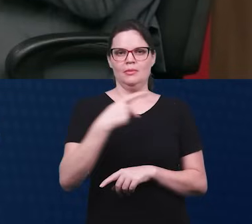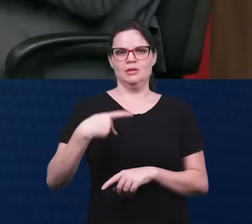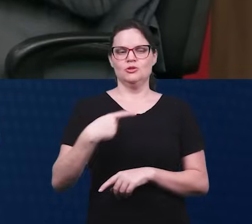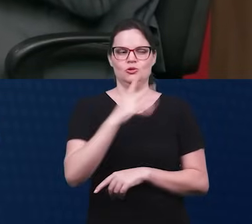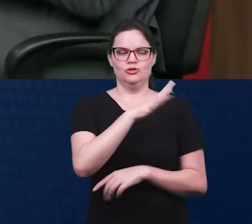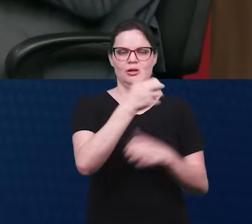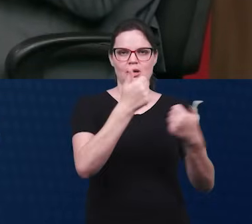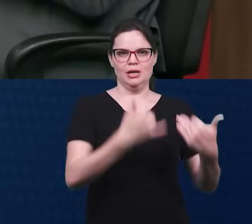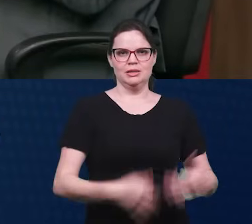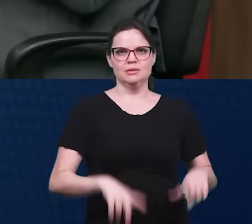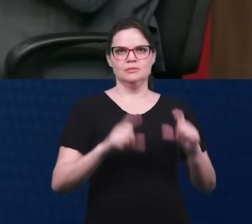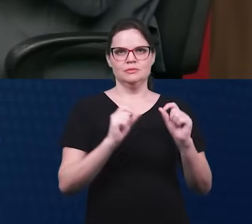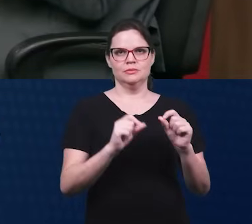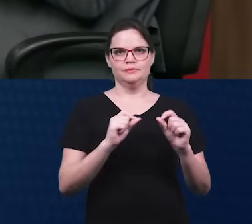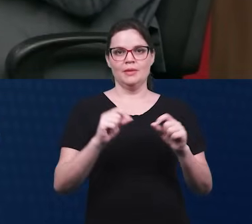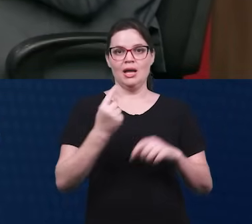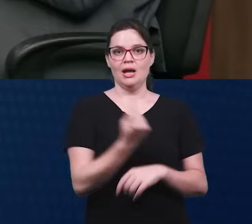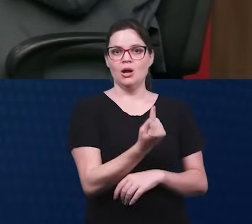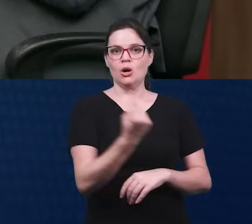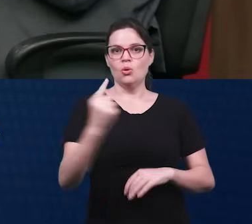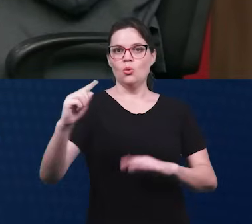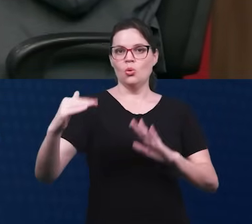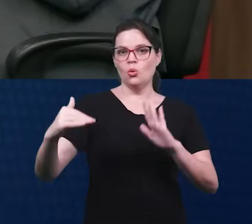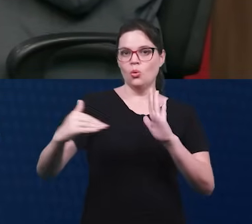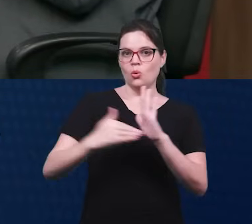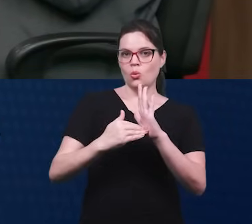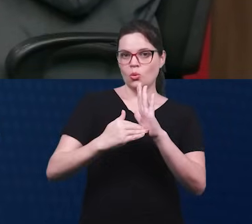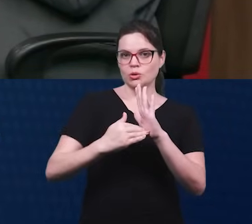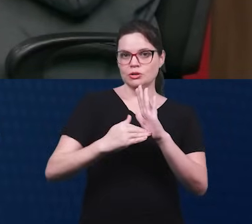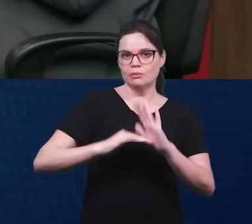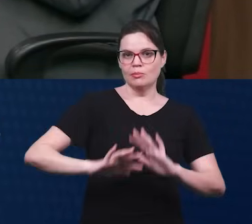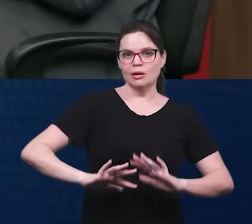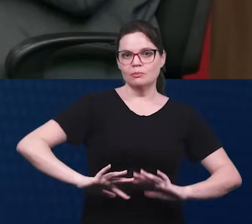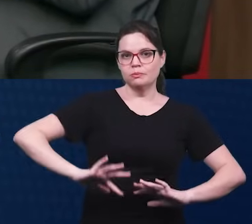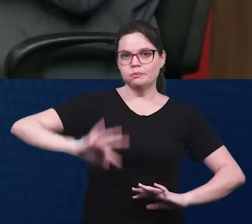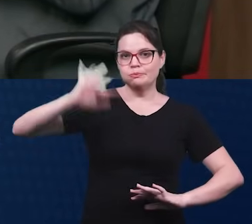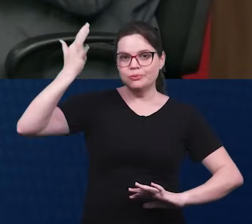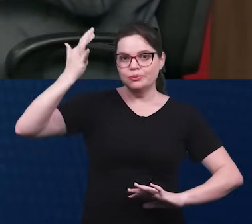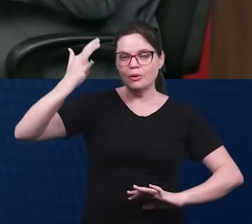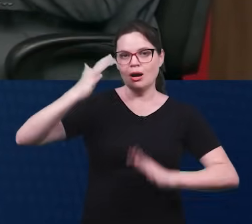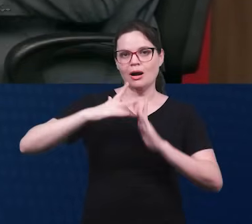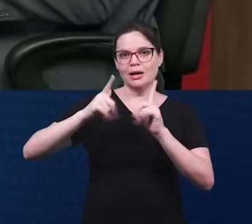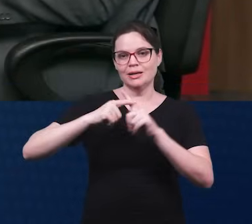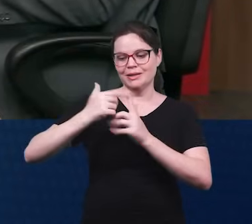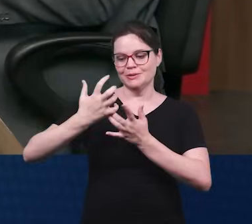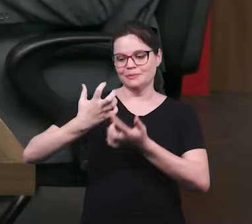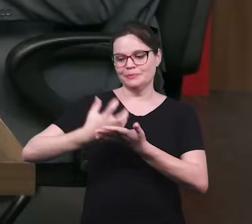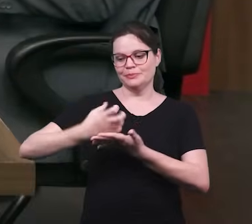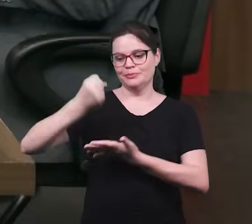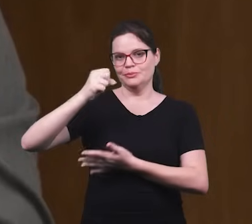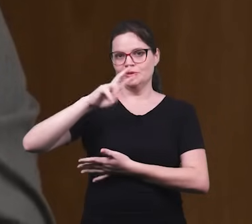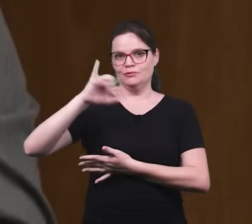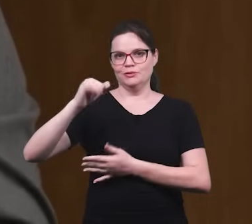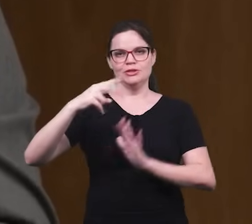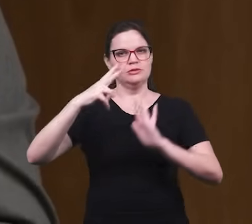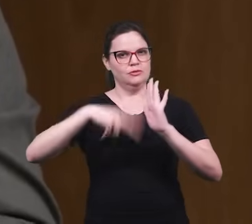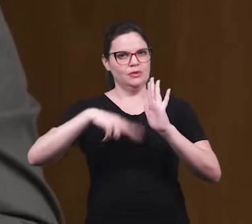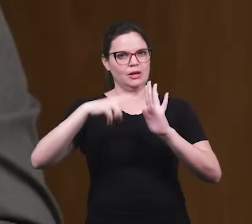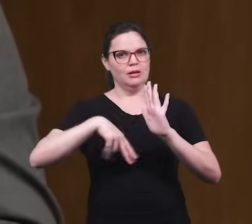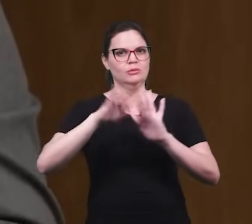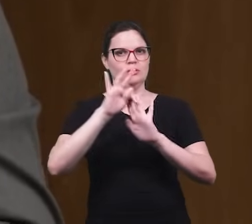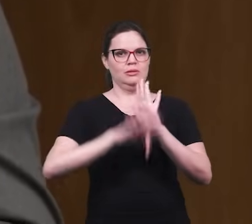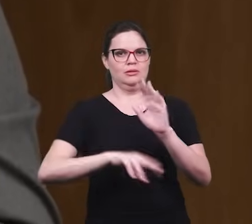Alexandre, que ao som da última trombeta a igreja vai ser arrebatada. Então, nós vamos ver no texto de Apocalipse, nós vamos